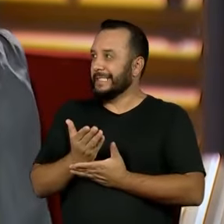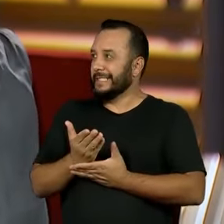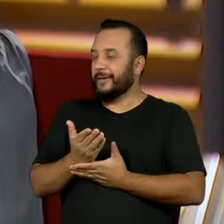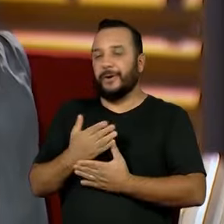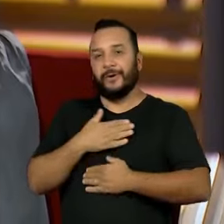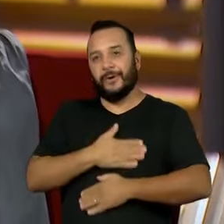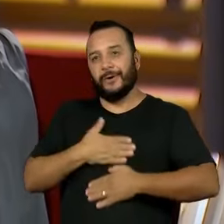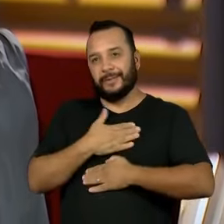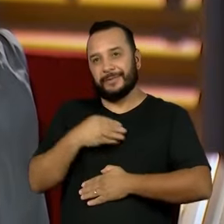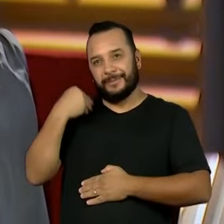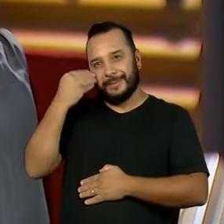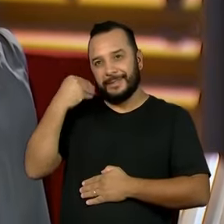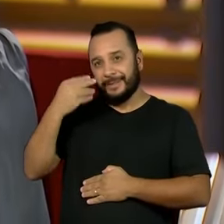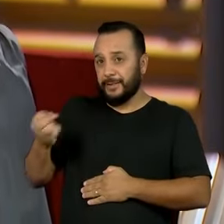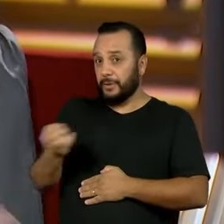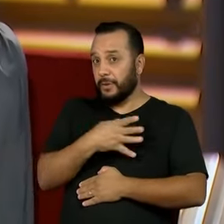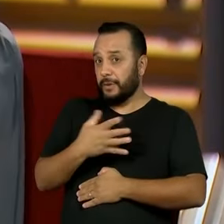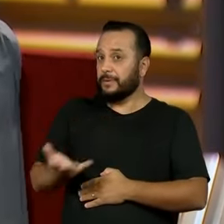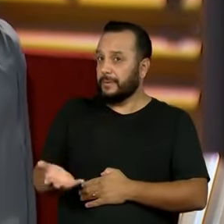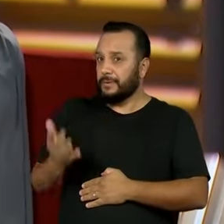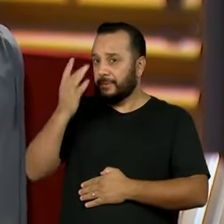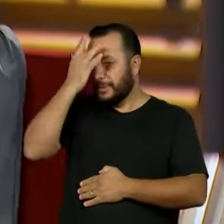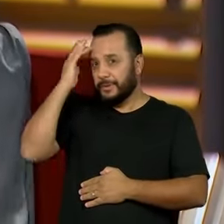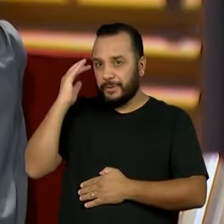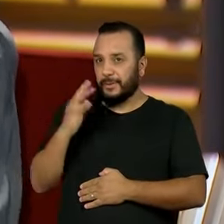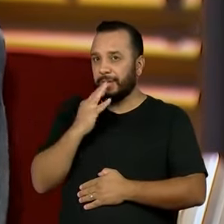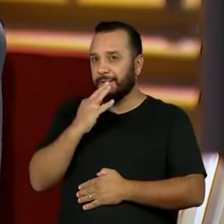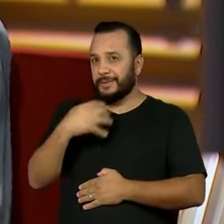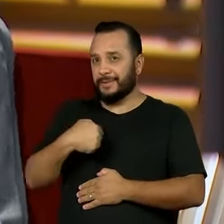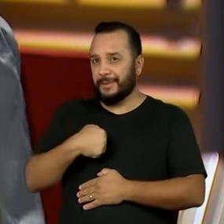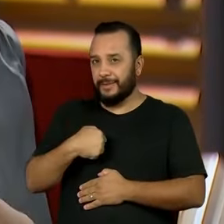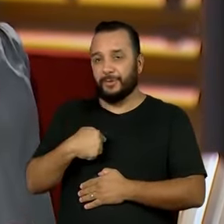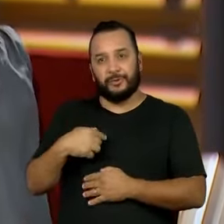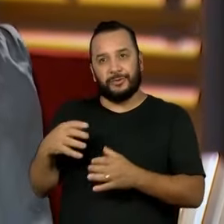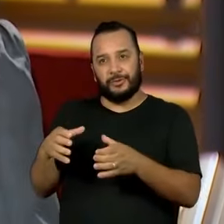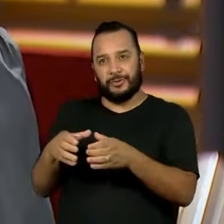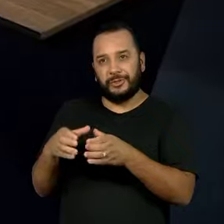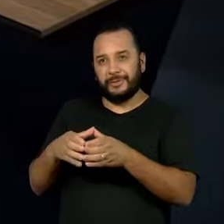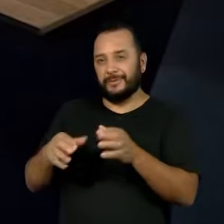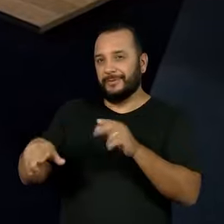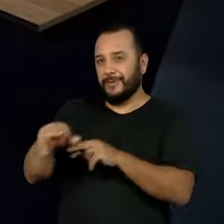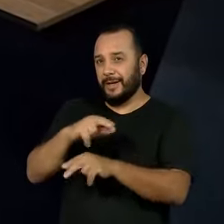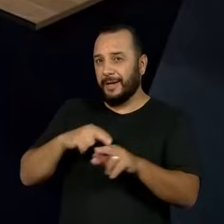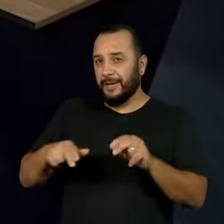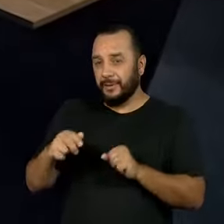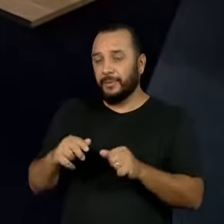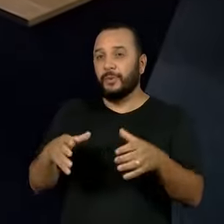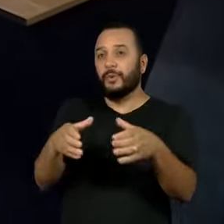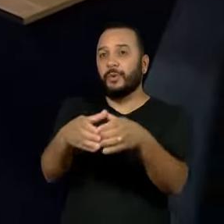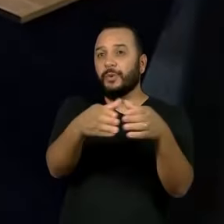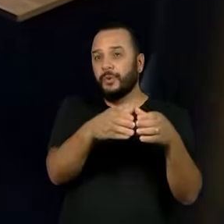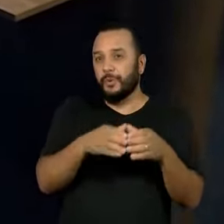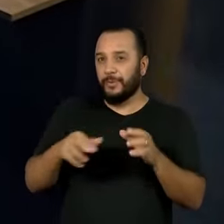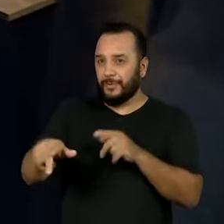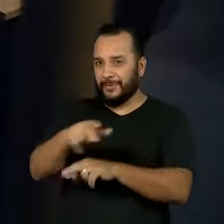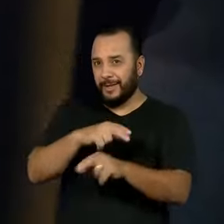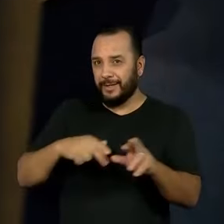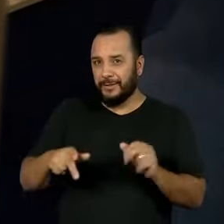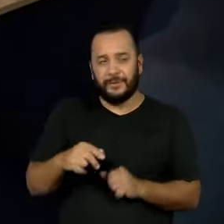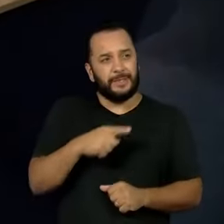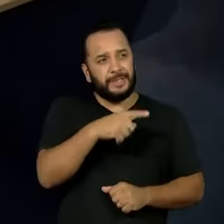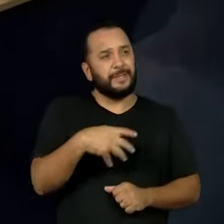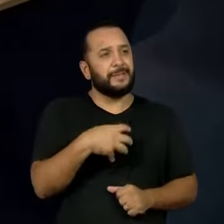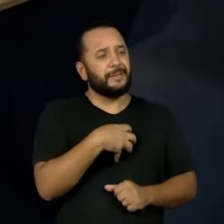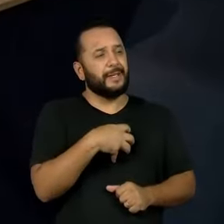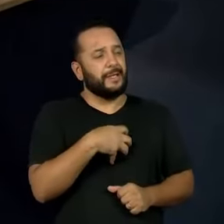Então acho que eu sou conhecida de diferentes maneiras por diversas bolhas Mas você se sente assim confortável